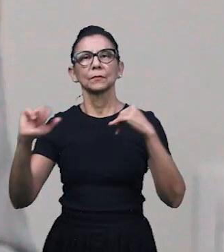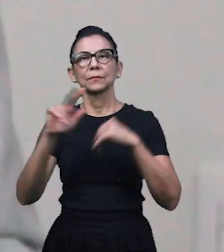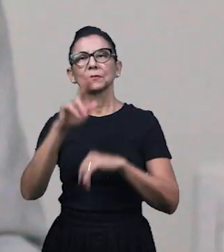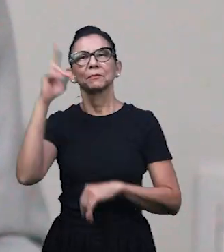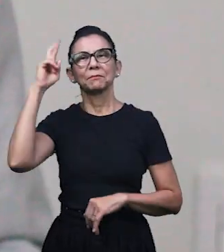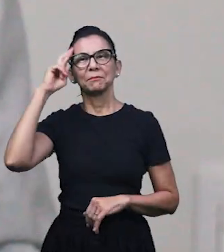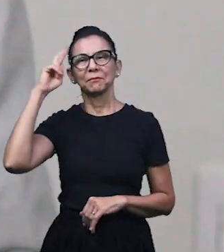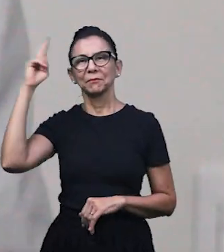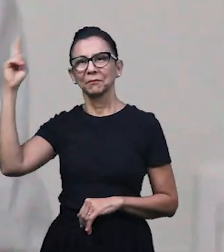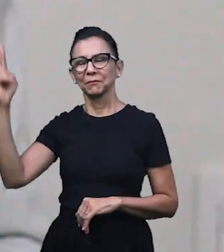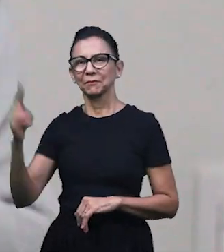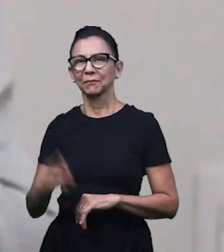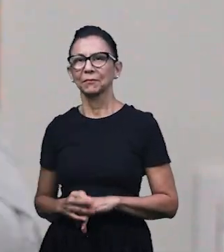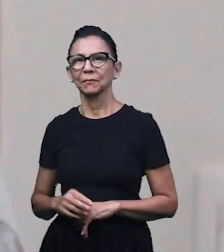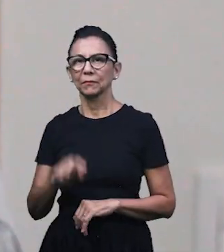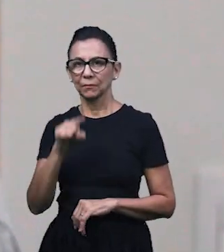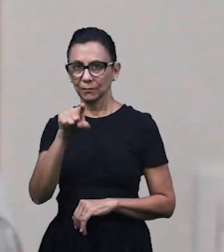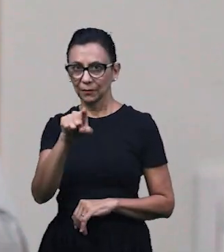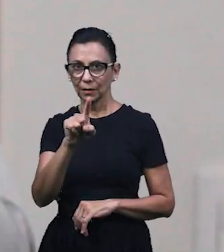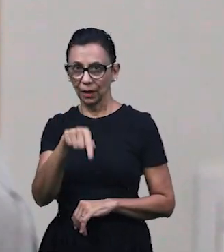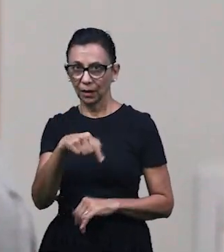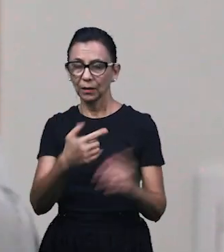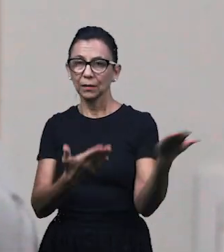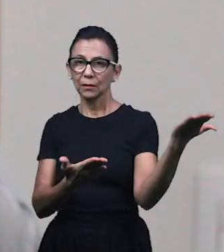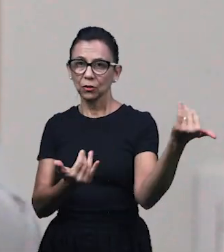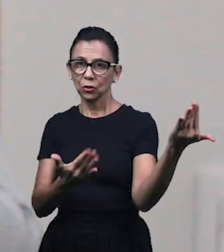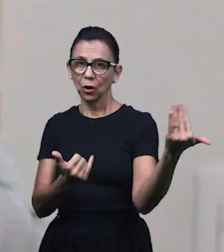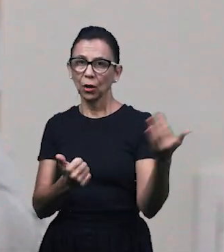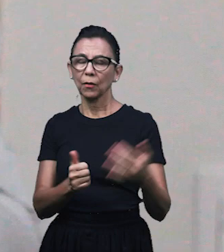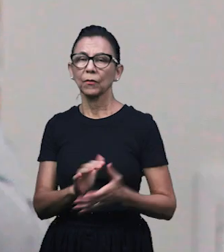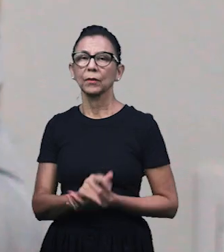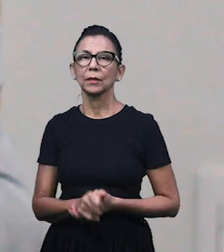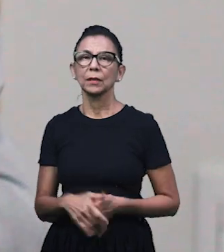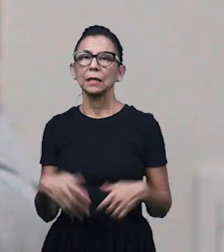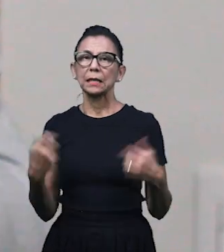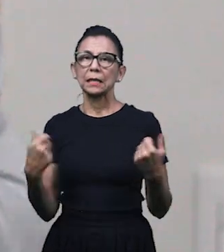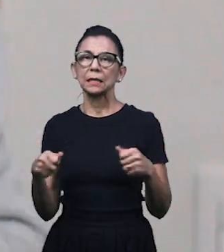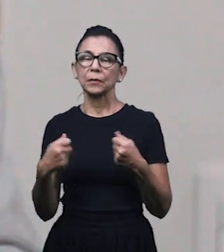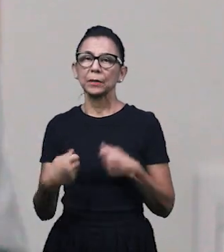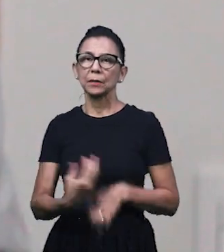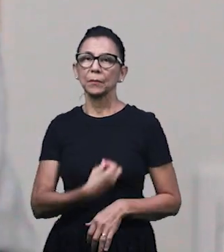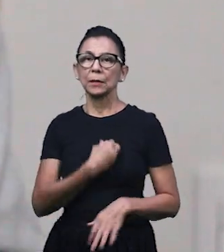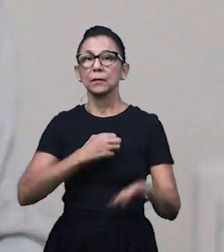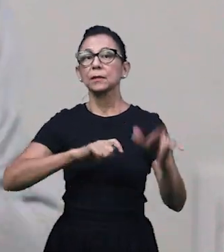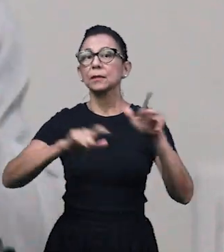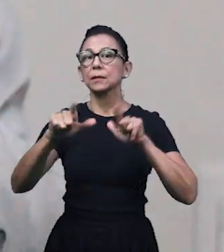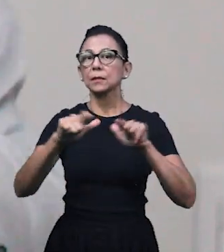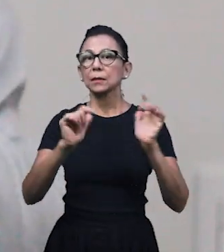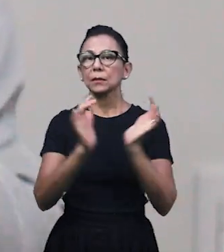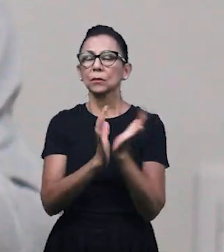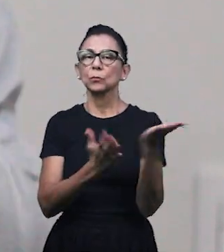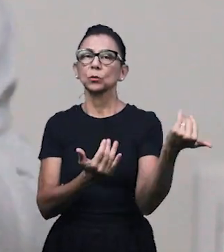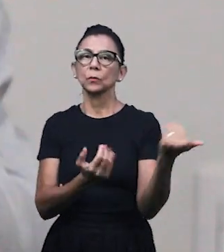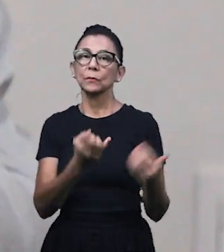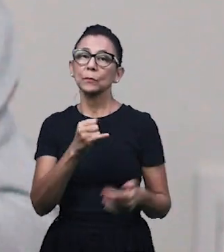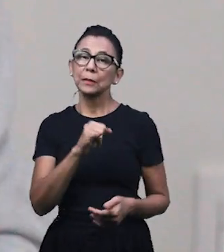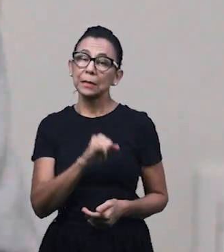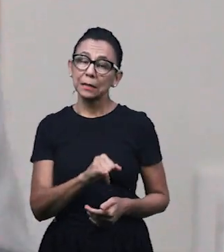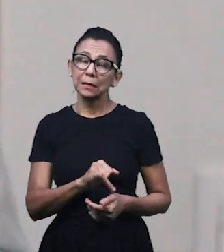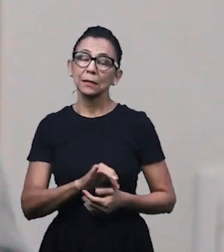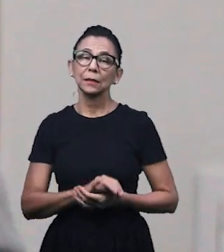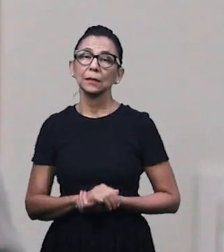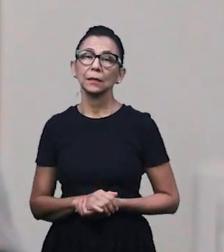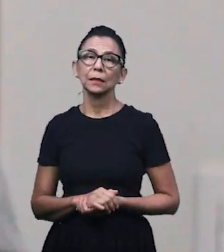Louvado seja o nome do Senhor, você que é jovem, tem que estar integrado a esses trabalhos de jovens. Se por acaso na sua